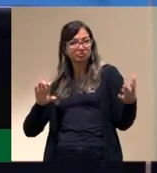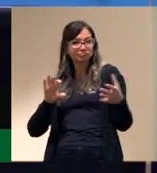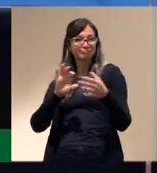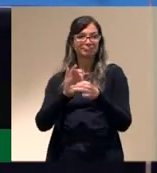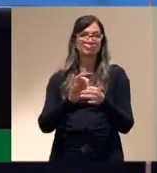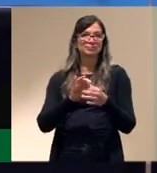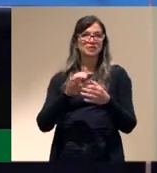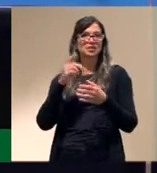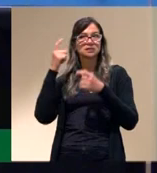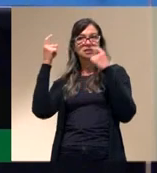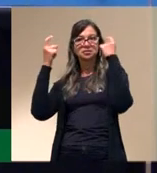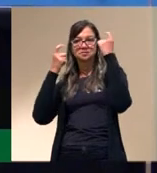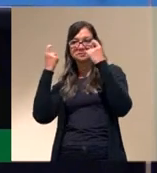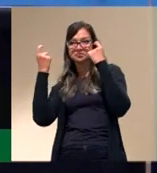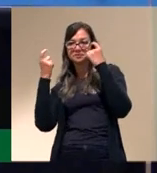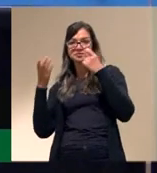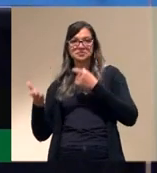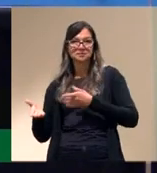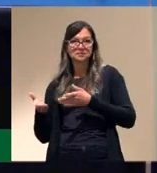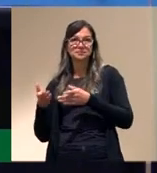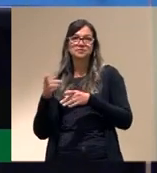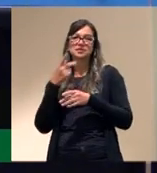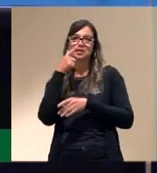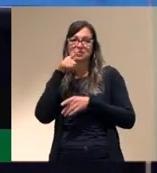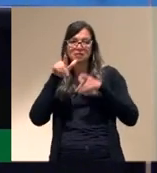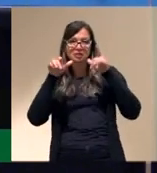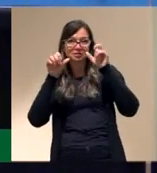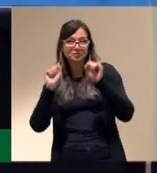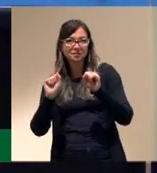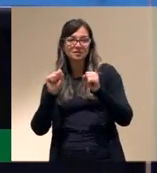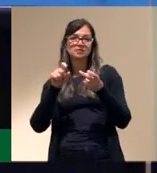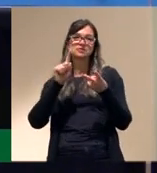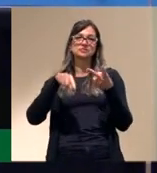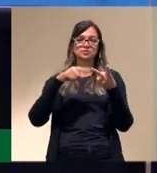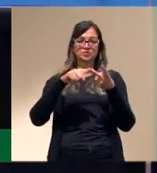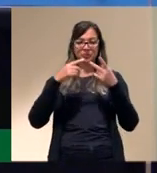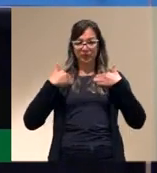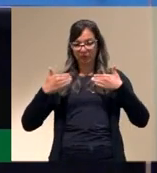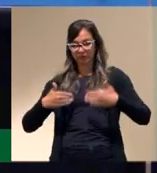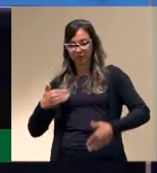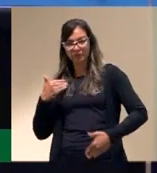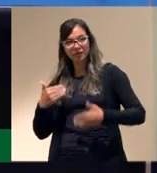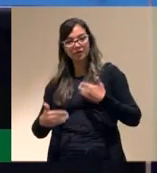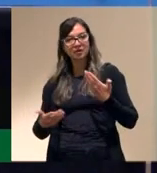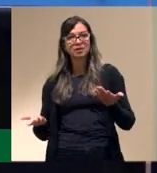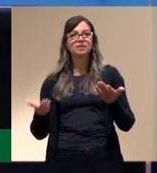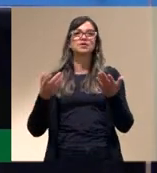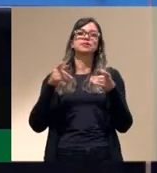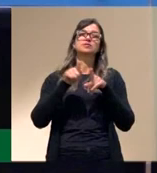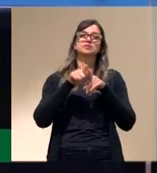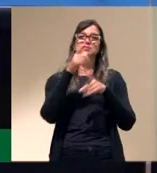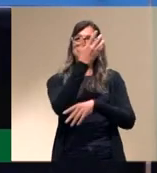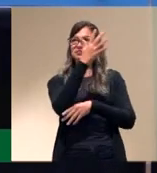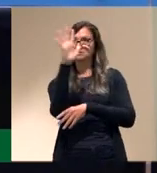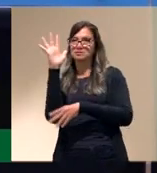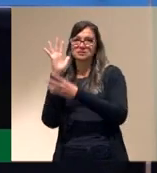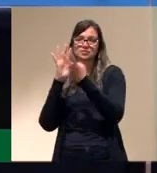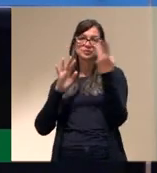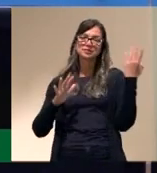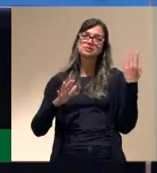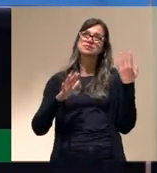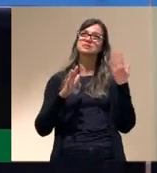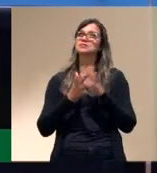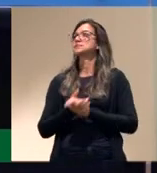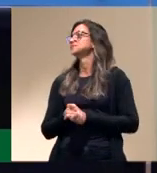vamos estar preocupados com a dimensão das linguagens, com a dimensão corporal, com a relação, com a natureza, eu ainda falo relação com a